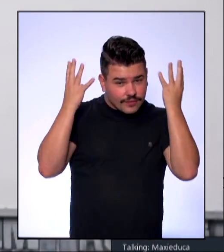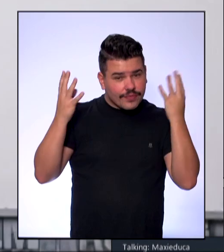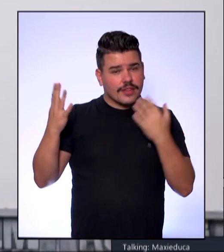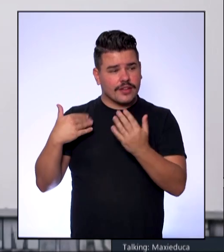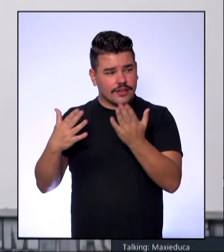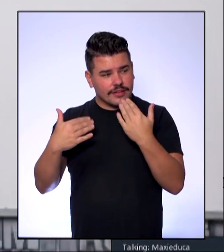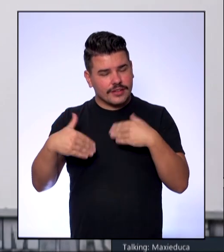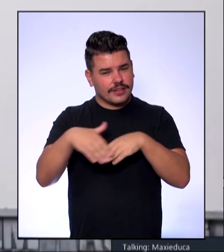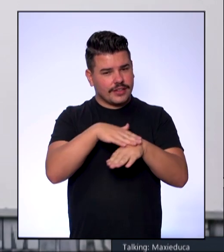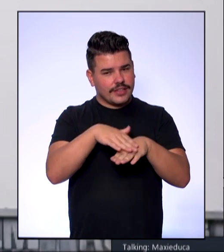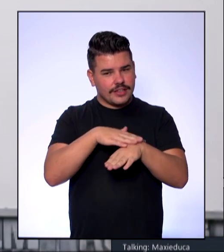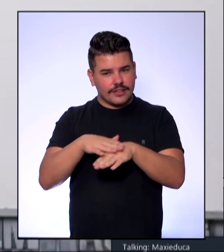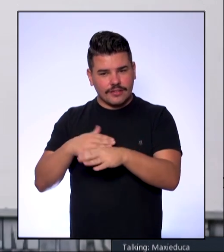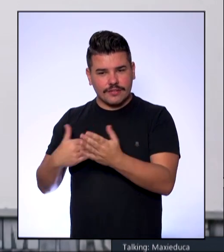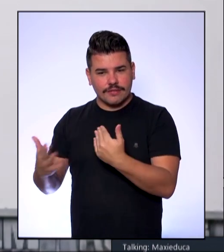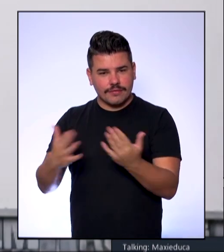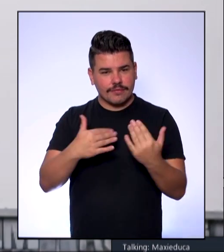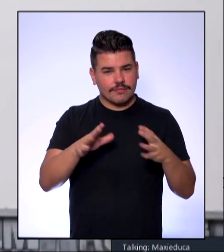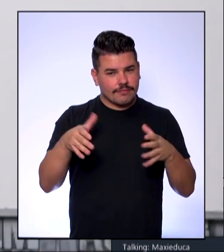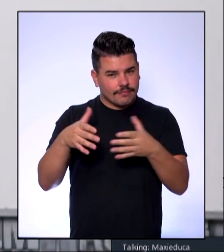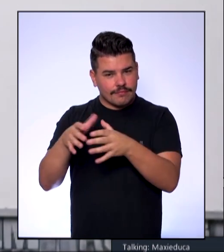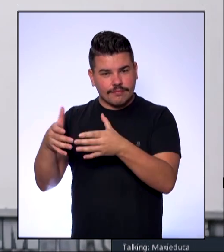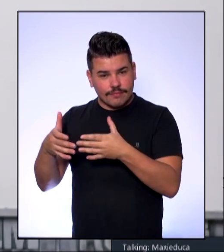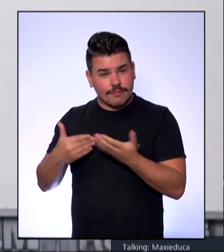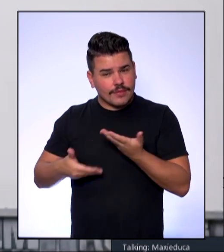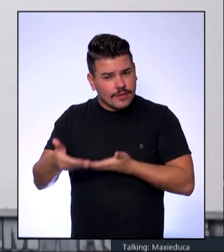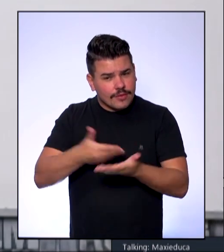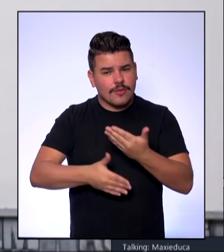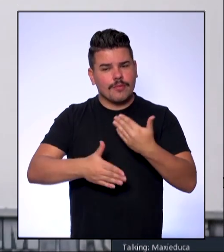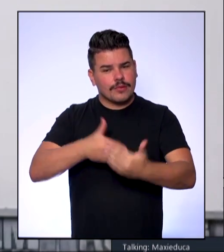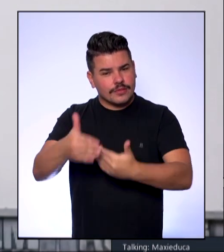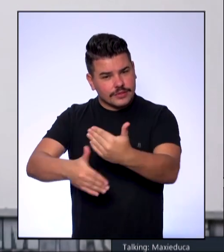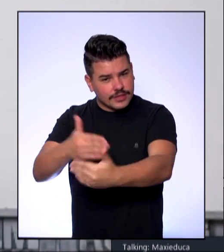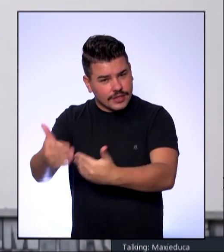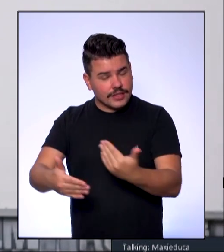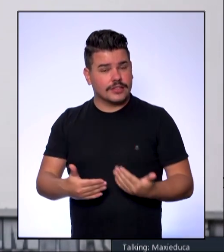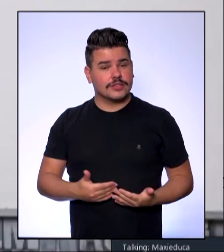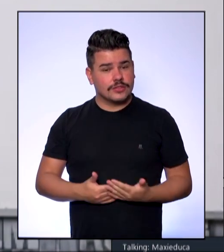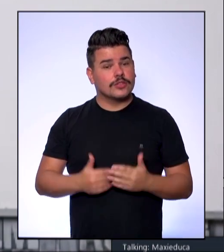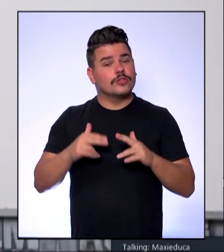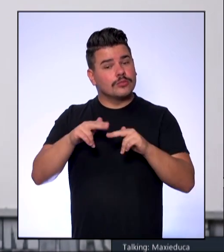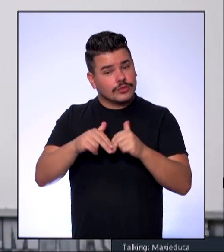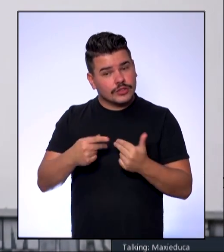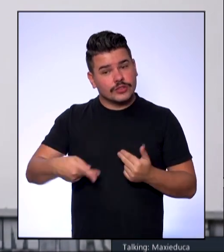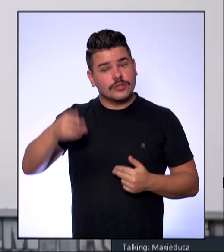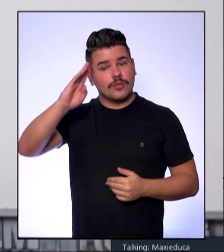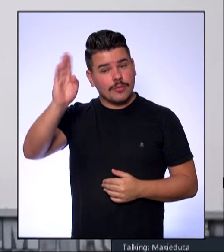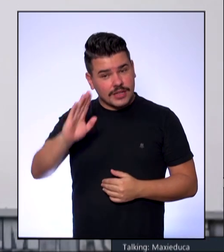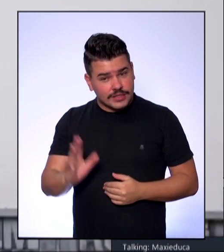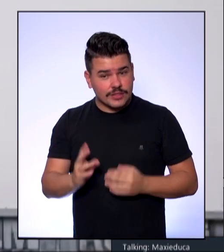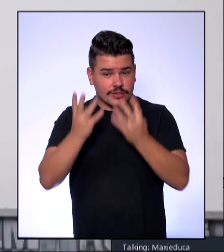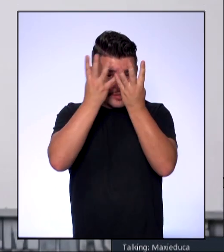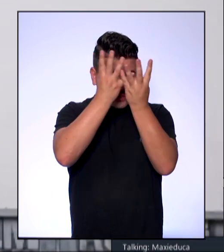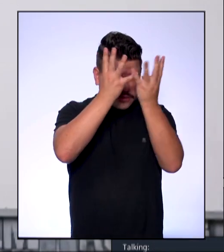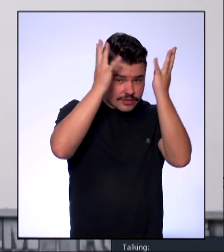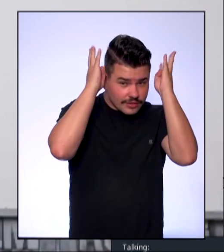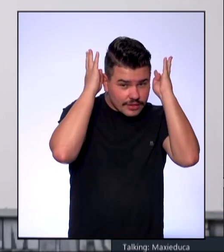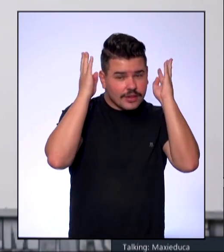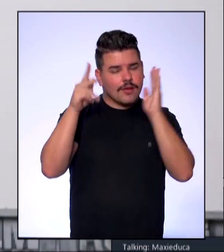temos bastante no Brasil, e a FUNAI que toma conta desse processo. Então, dizer que o Brasil pertence ao índio ou a América pertence ao índio